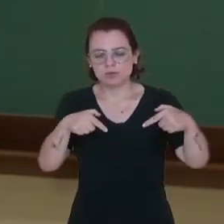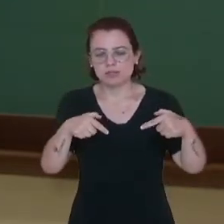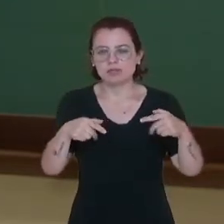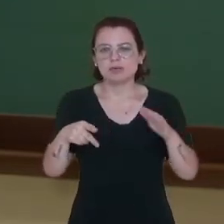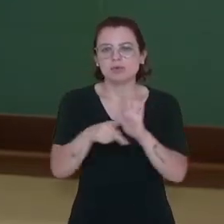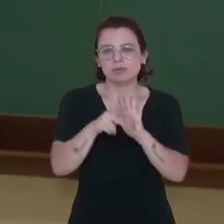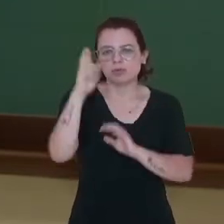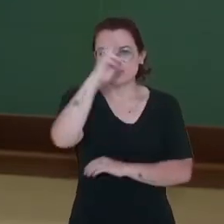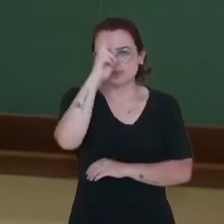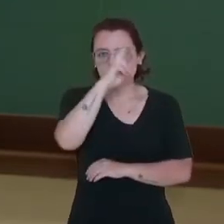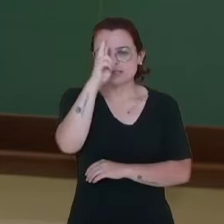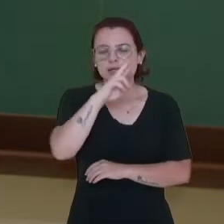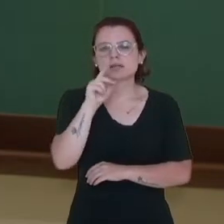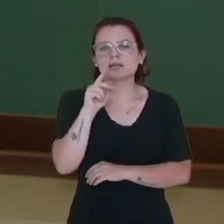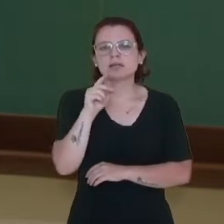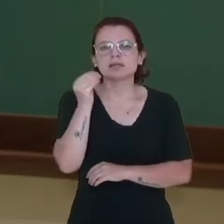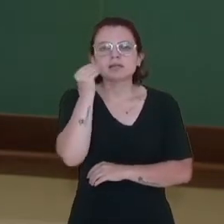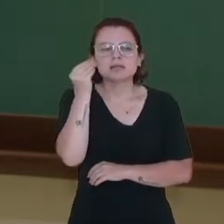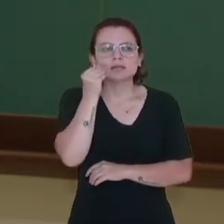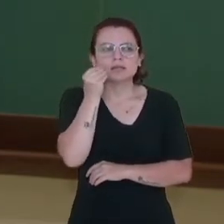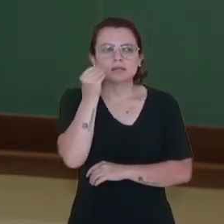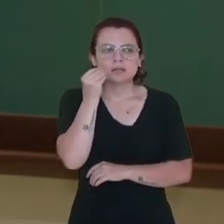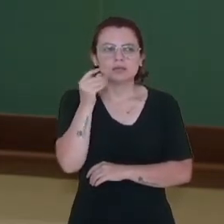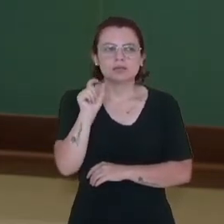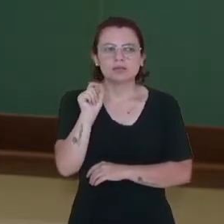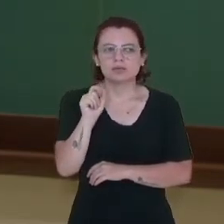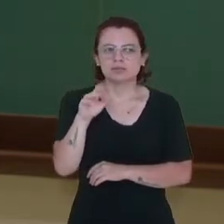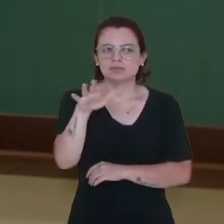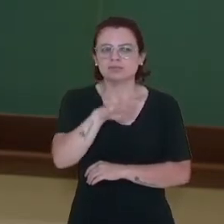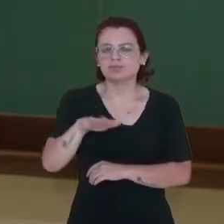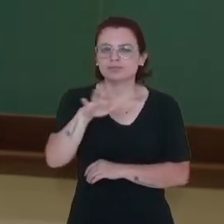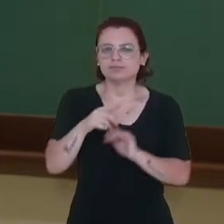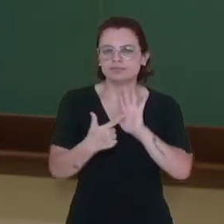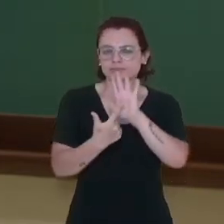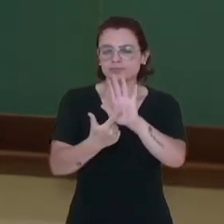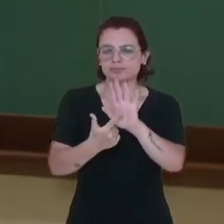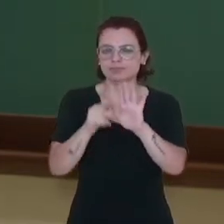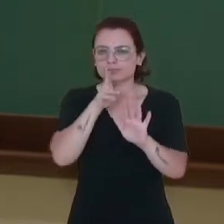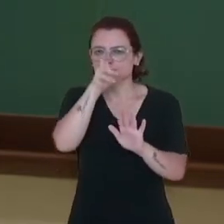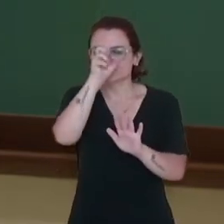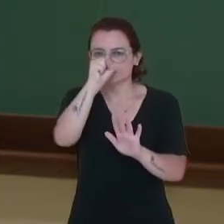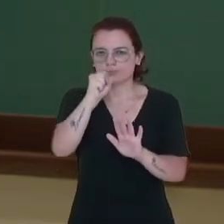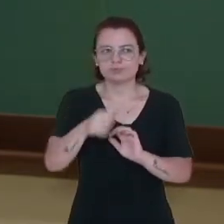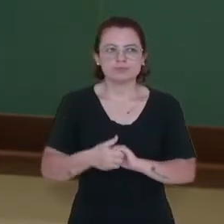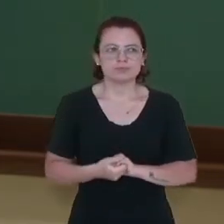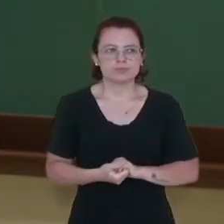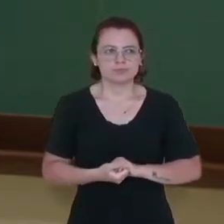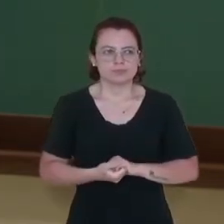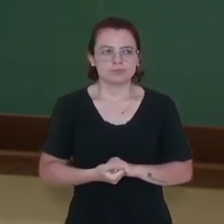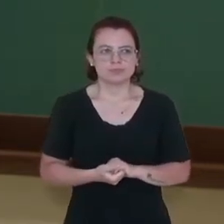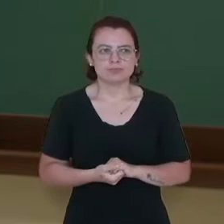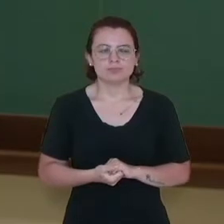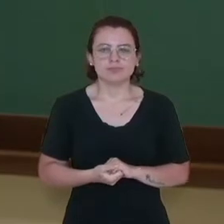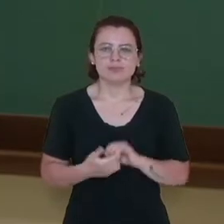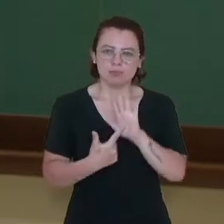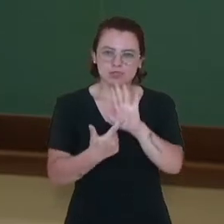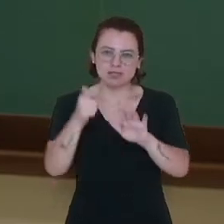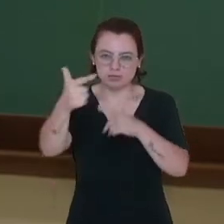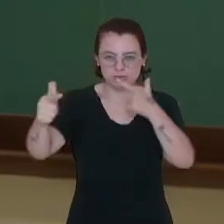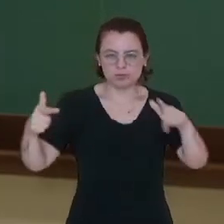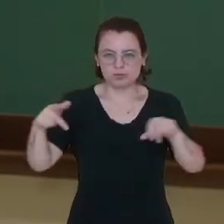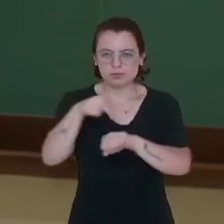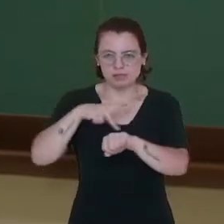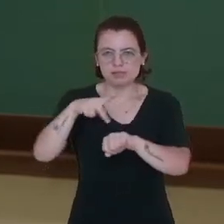Rússia tentando manter então o seu quintal, longe da OTAN. O quintal seria então outros países, que